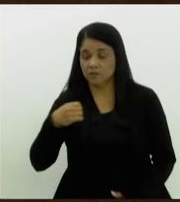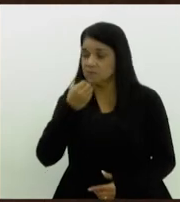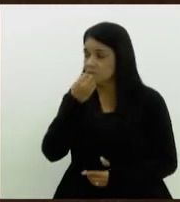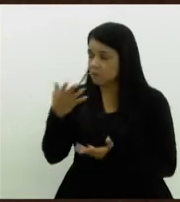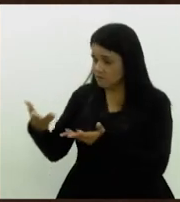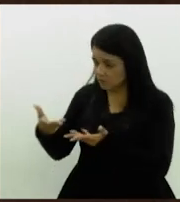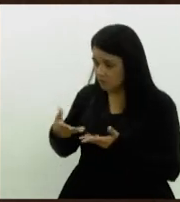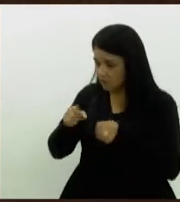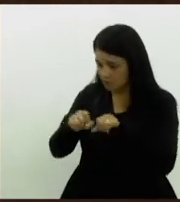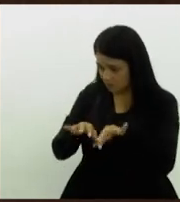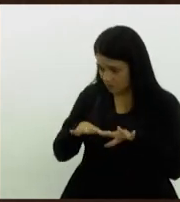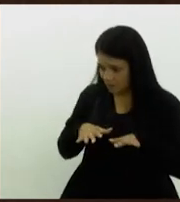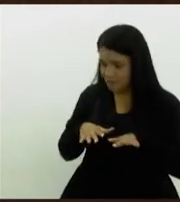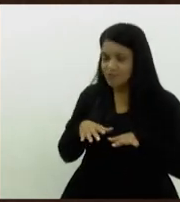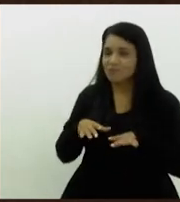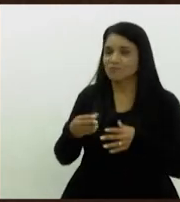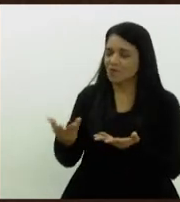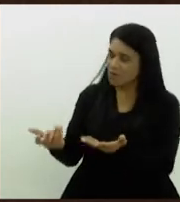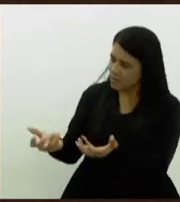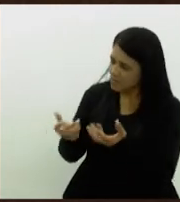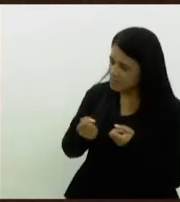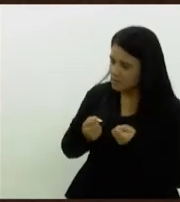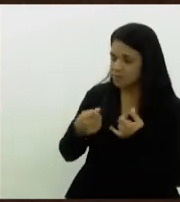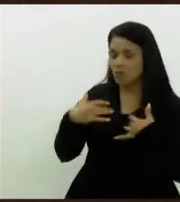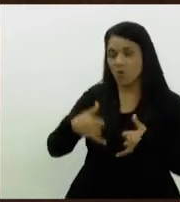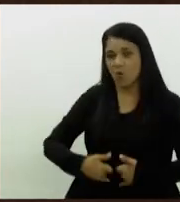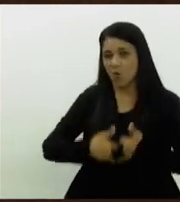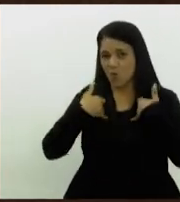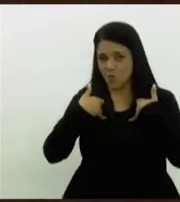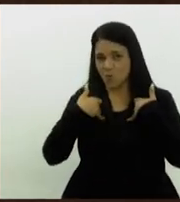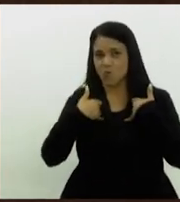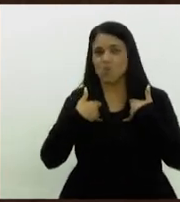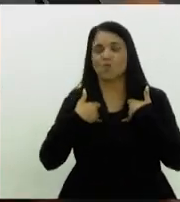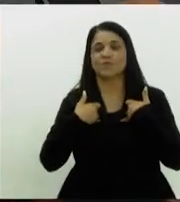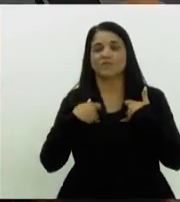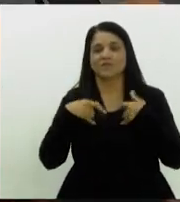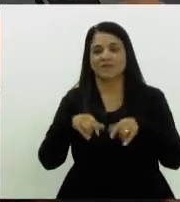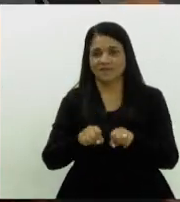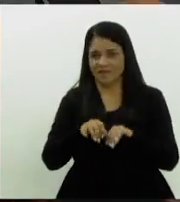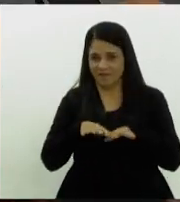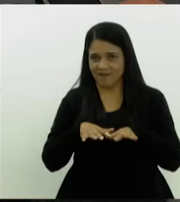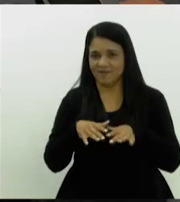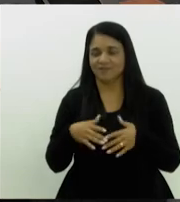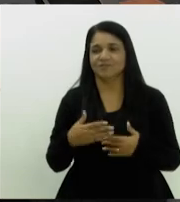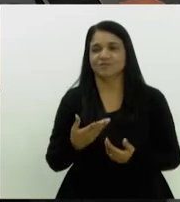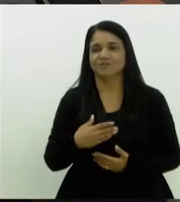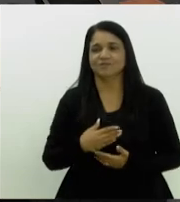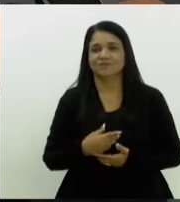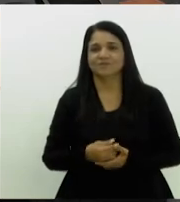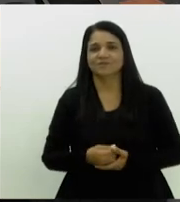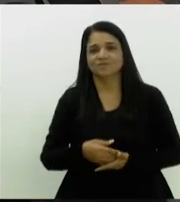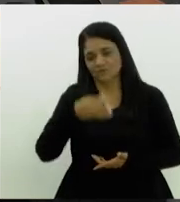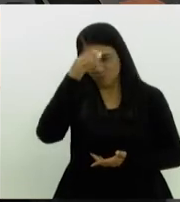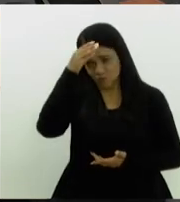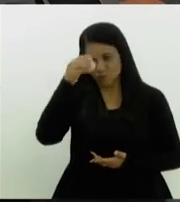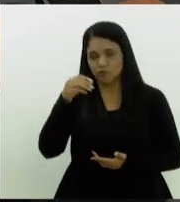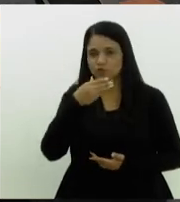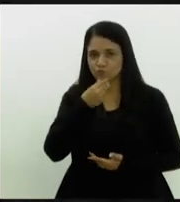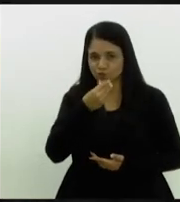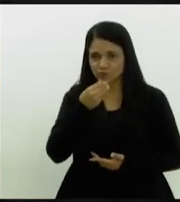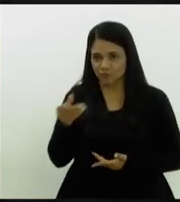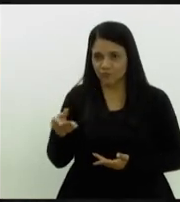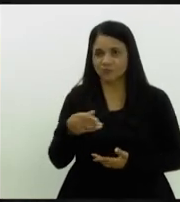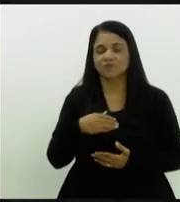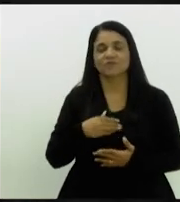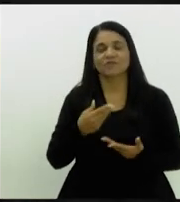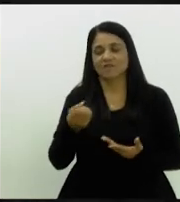recebê-lo nessa oportunidade. Muito obrigado, senhor presidente. Obrigado, querido amigo Otoni. Seja